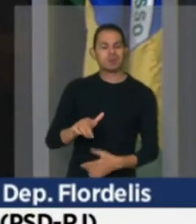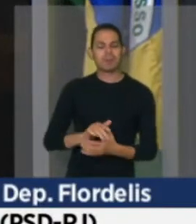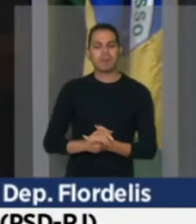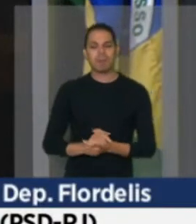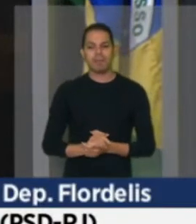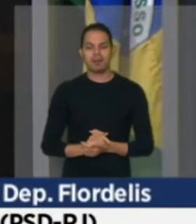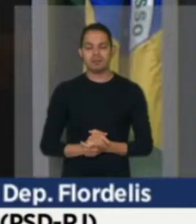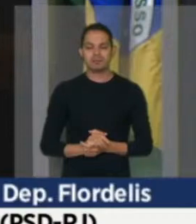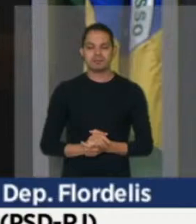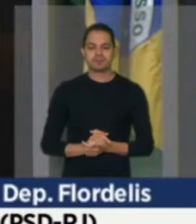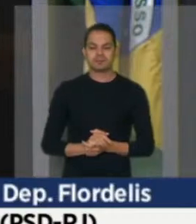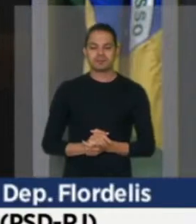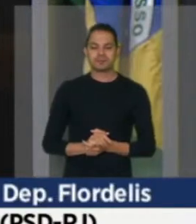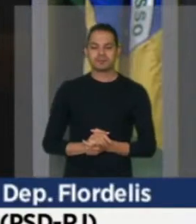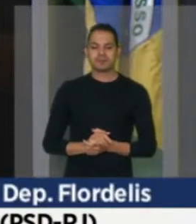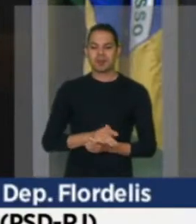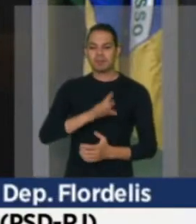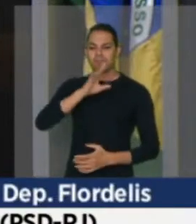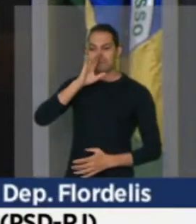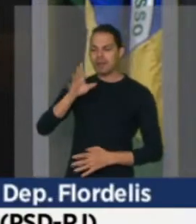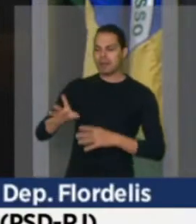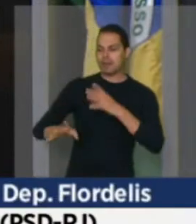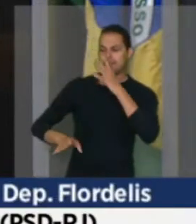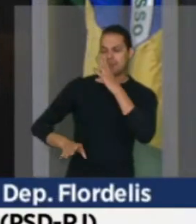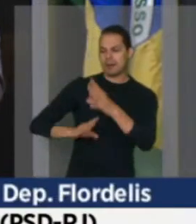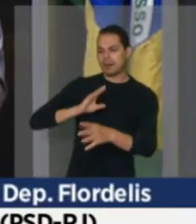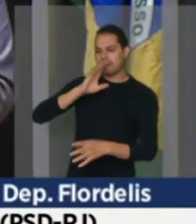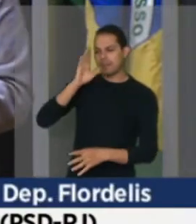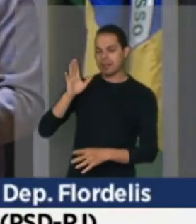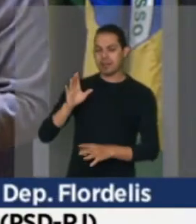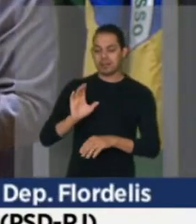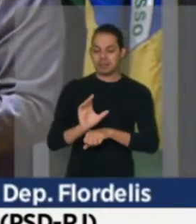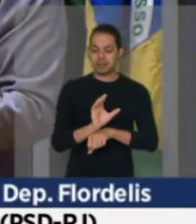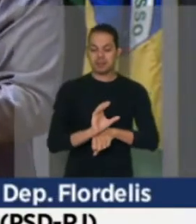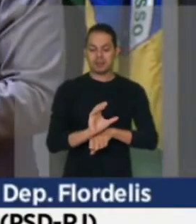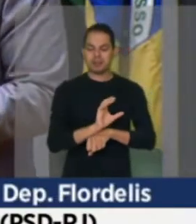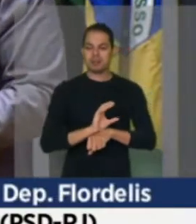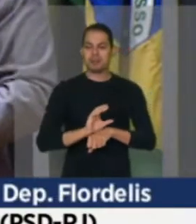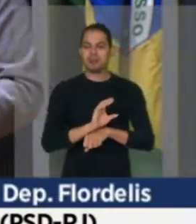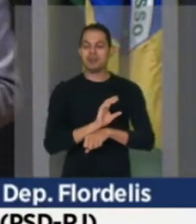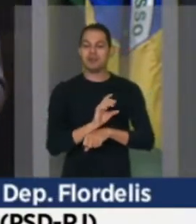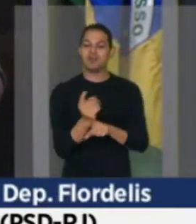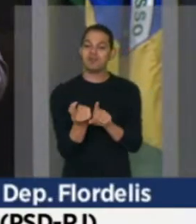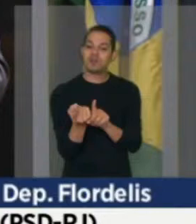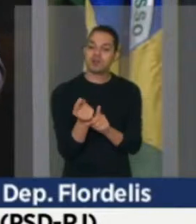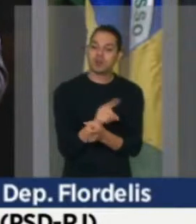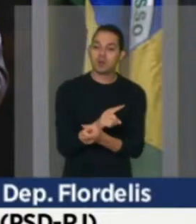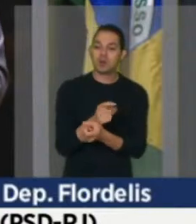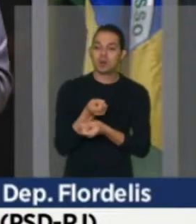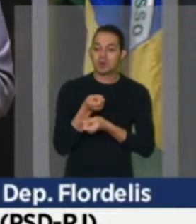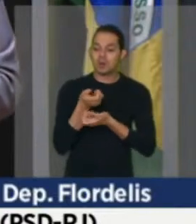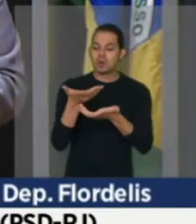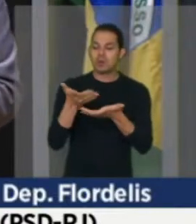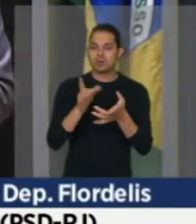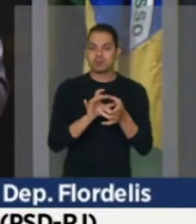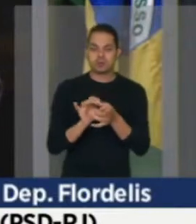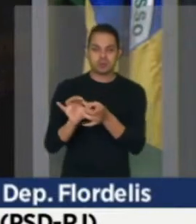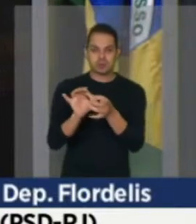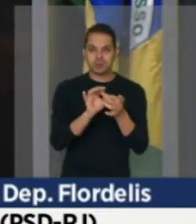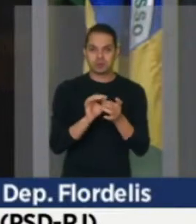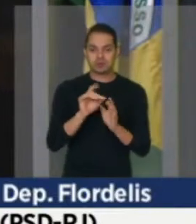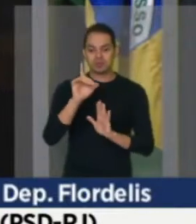essas alegações, elas são da ordem da nossa Constituição, violações da Declaração Universal dos Direitos